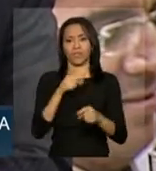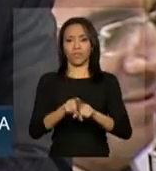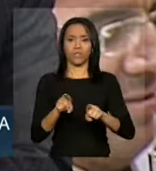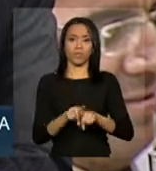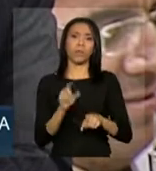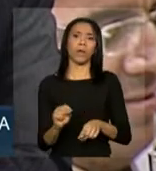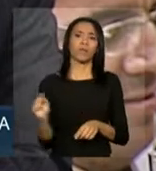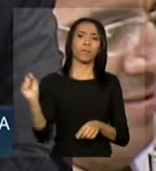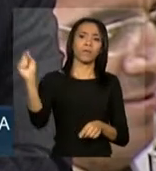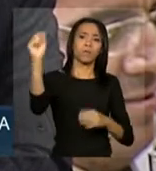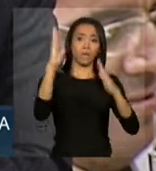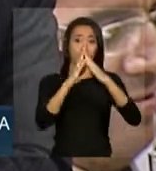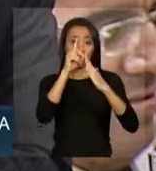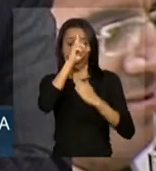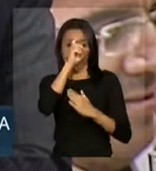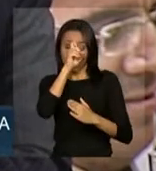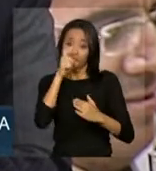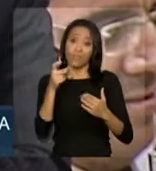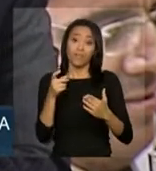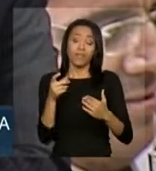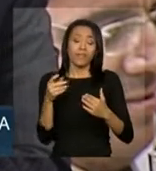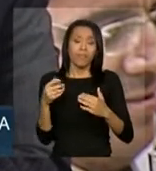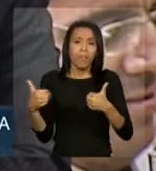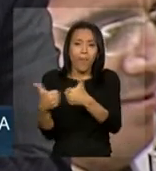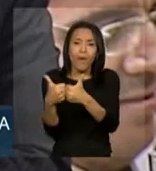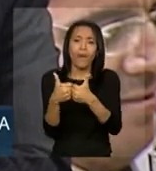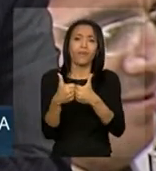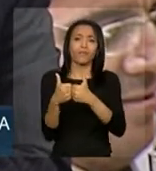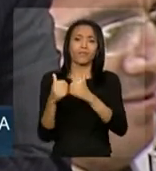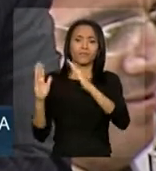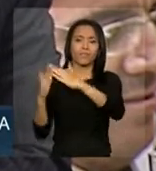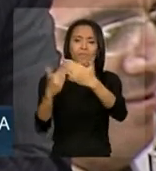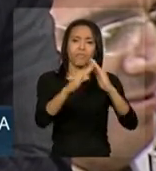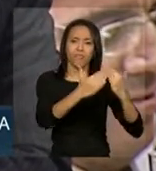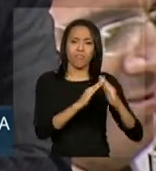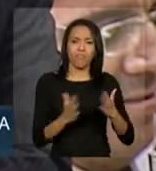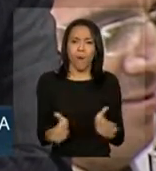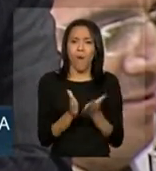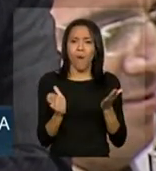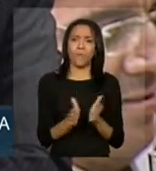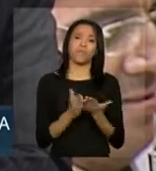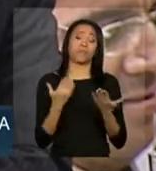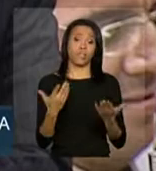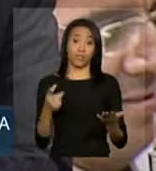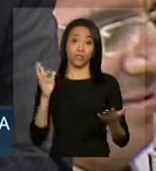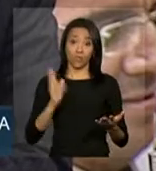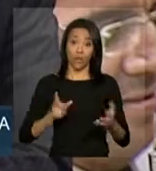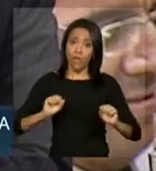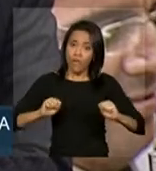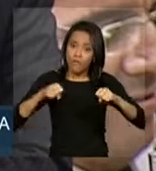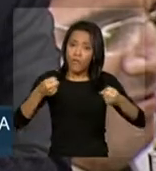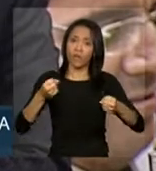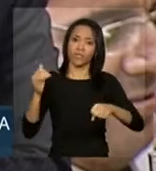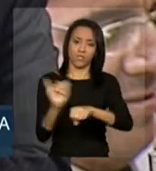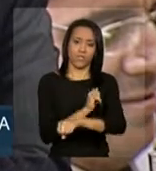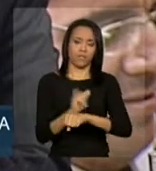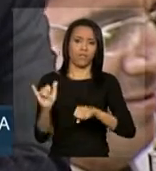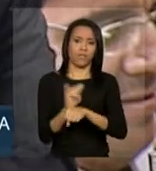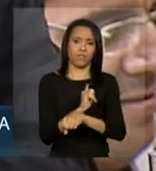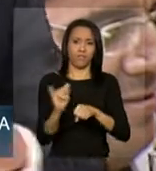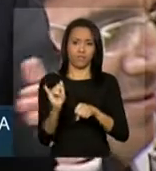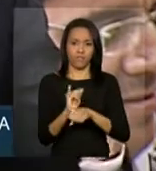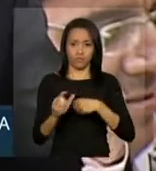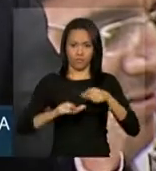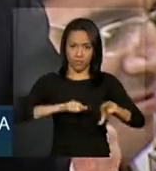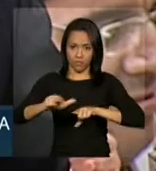ficam na nos bairros mais pobres nas regiões mais vulneráveis e só reforça a estratégia e o esforço do Ministério da Saúde